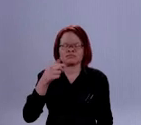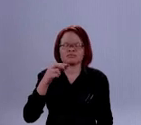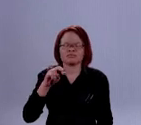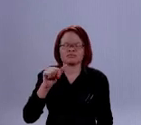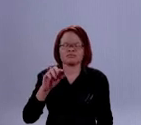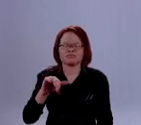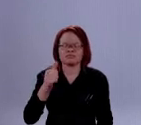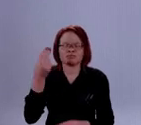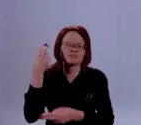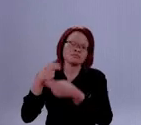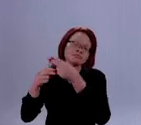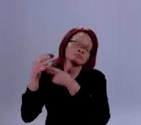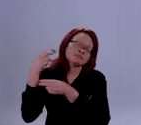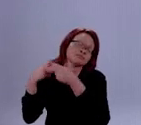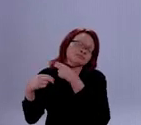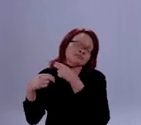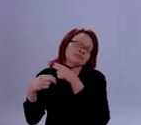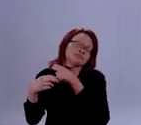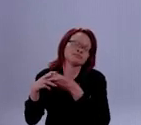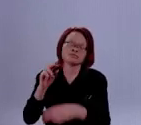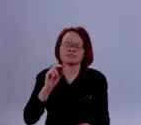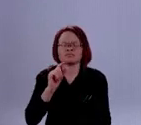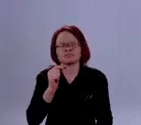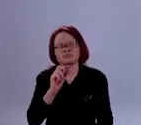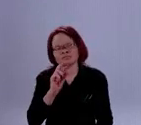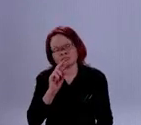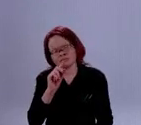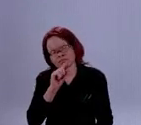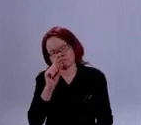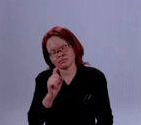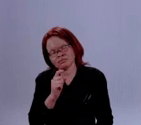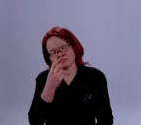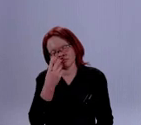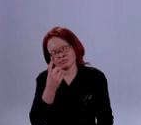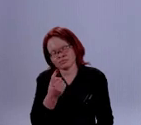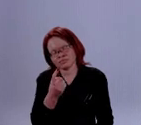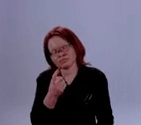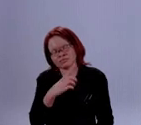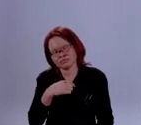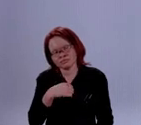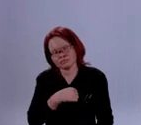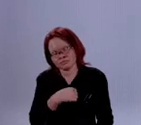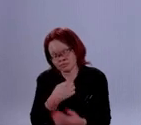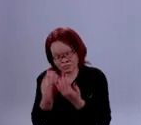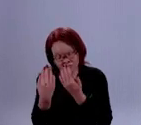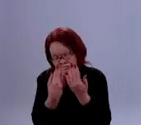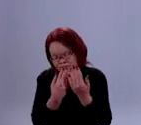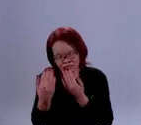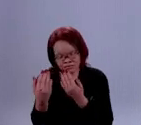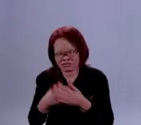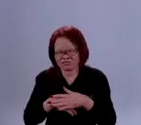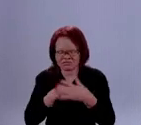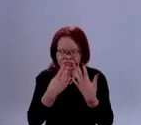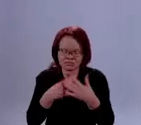atentamente a história então a pergunta número um temos a frase eu